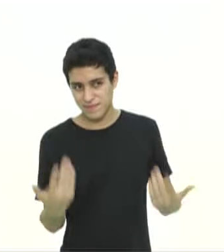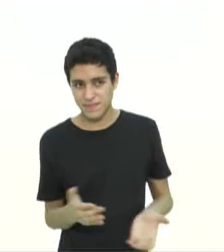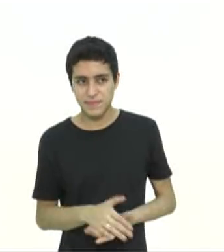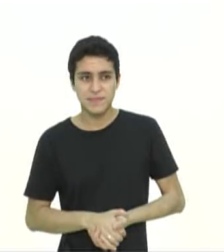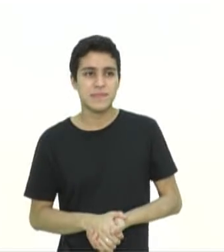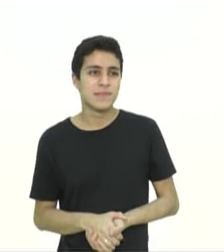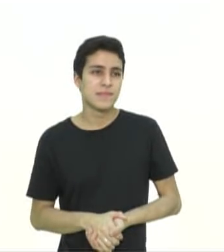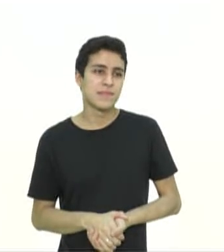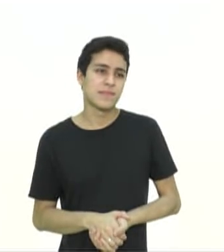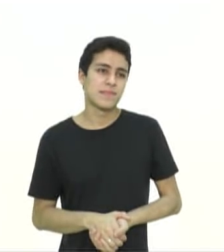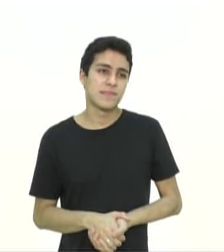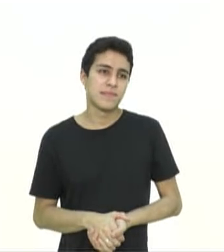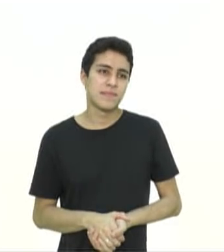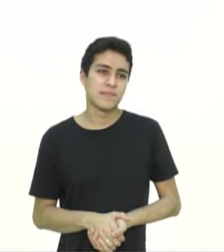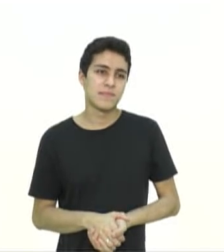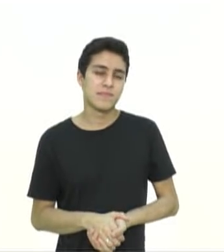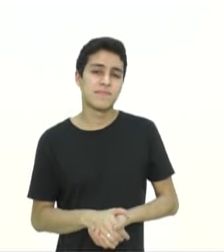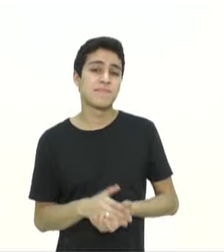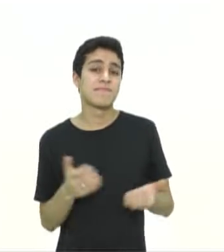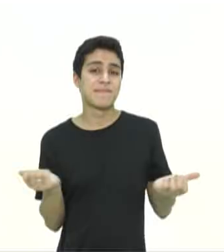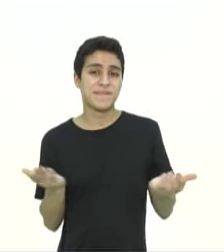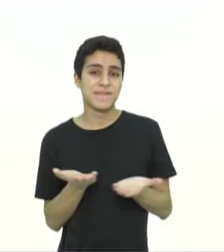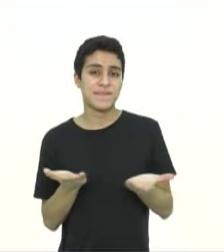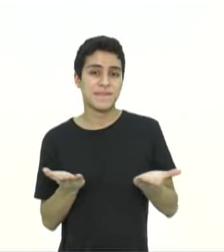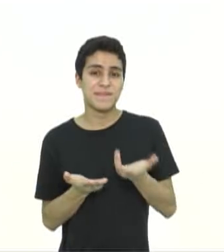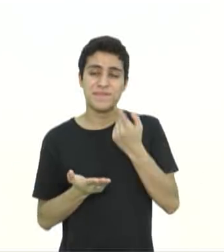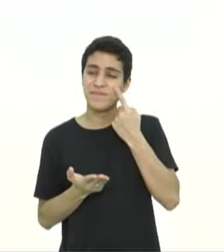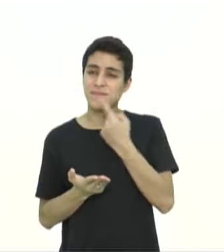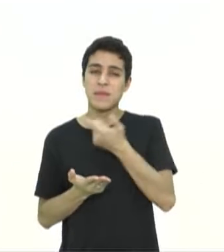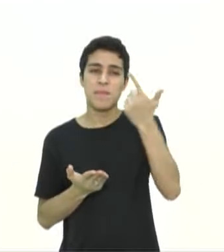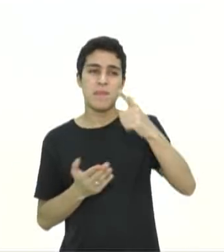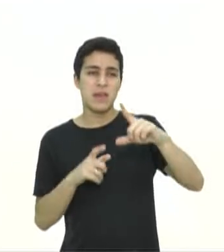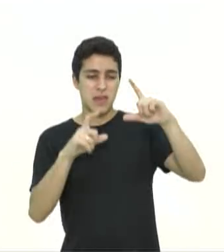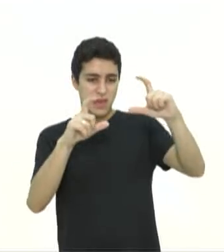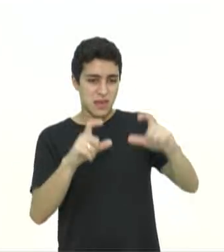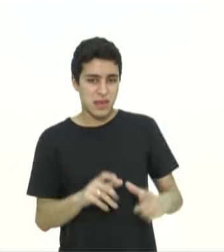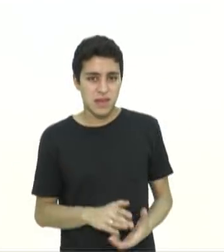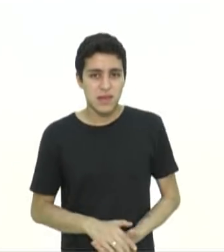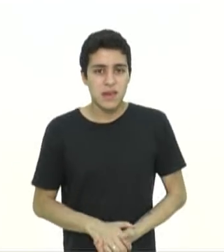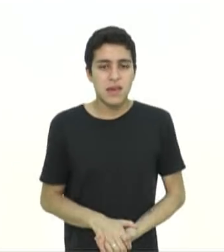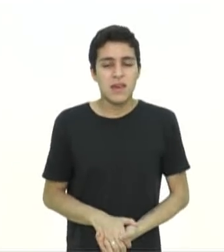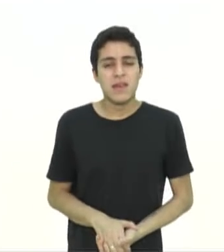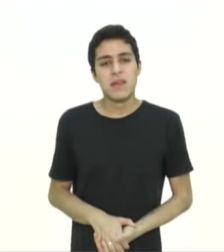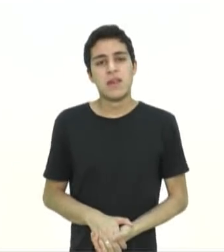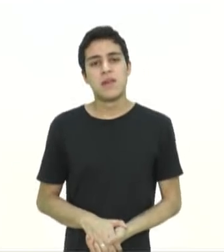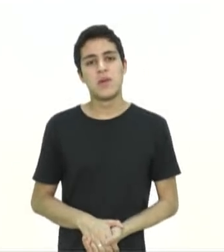ok? Nós vamos ver aqui outra tirinha então.